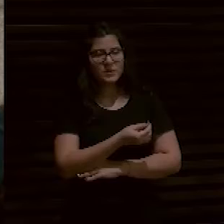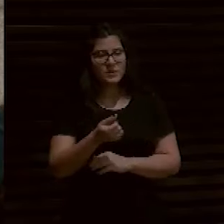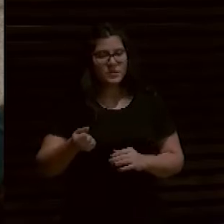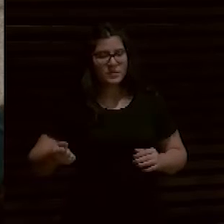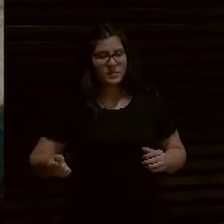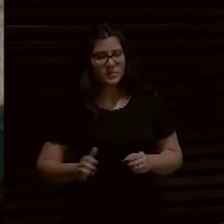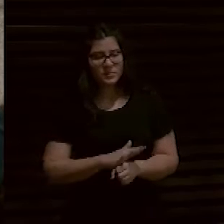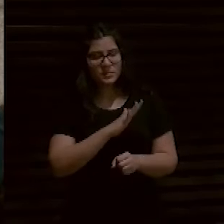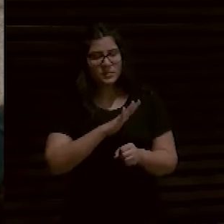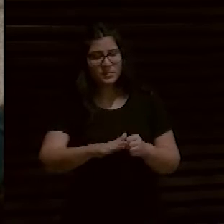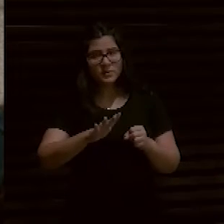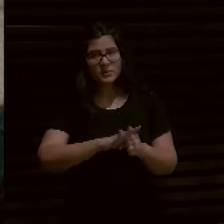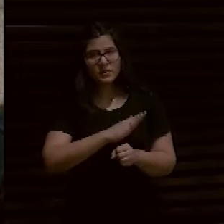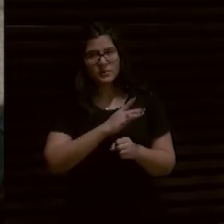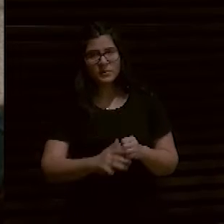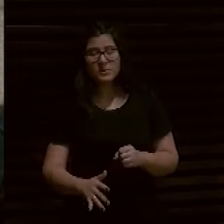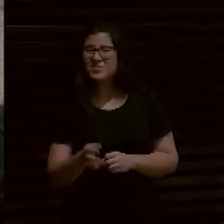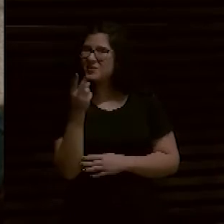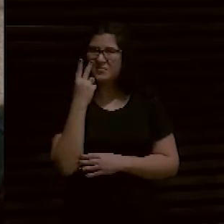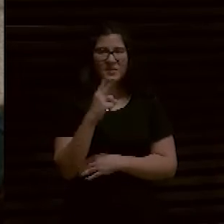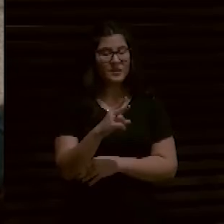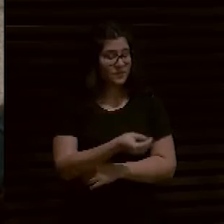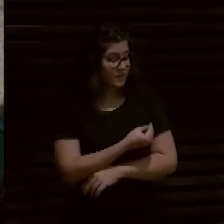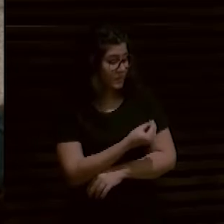abundância. Ele não terá vida